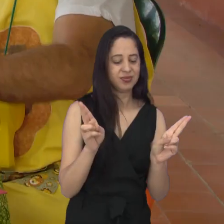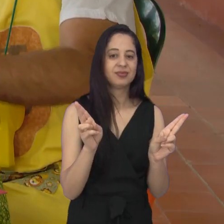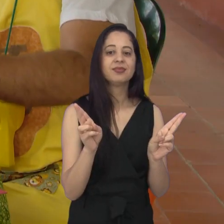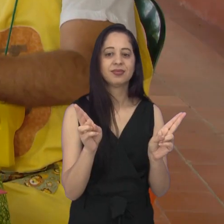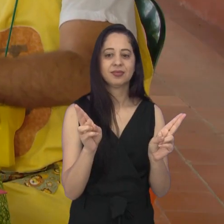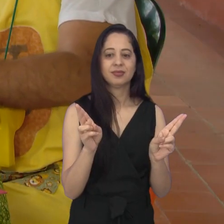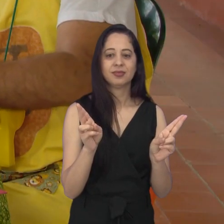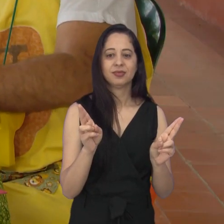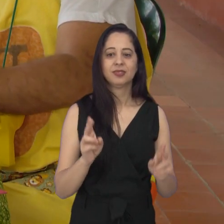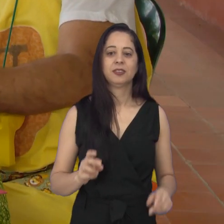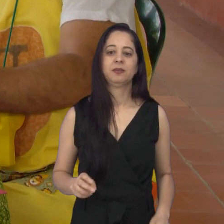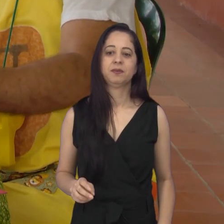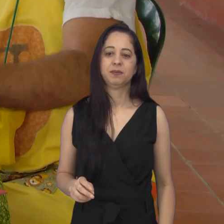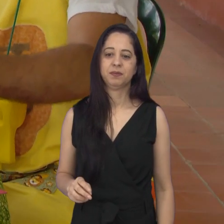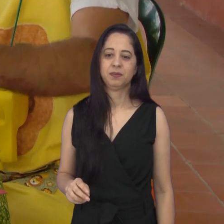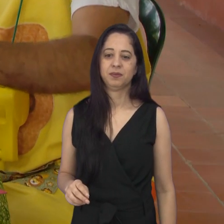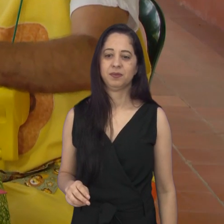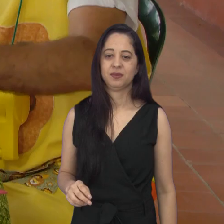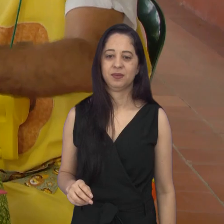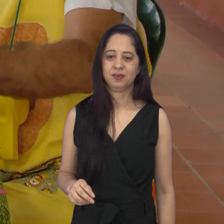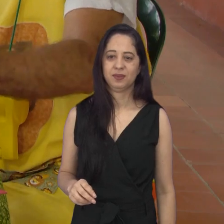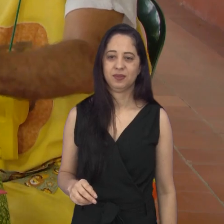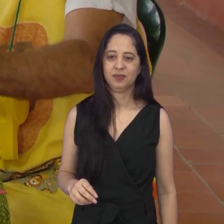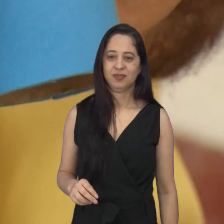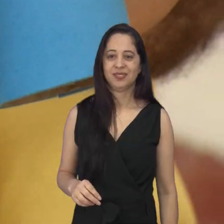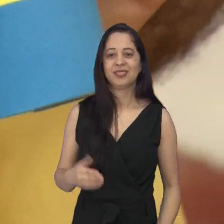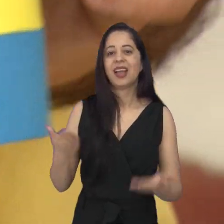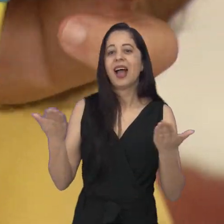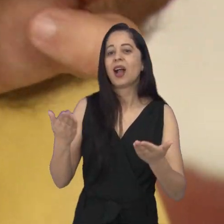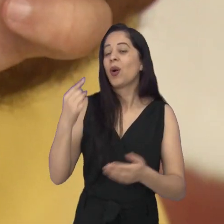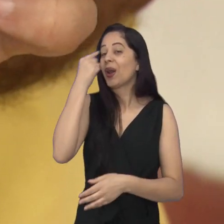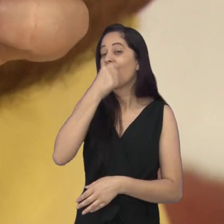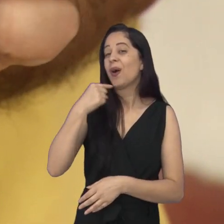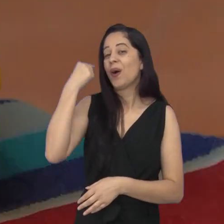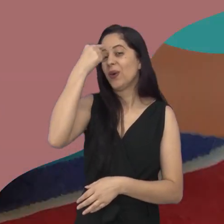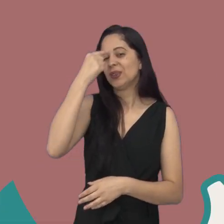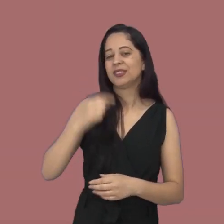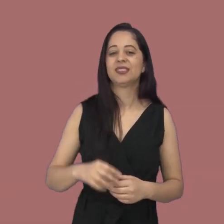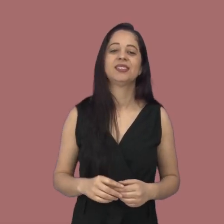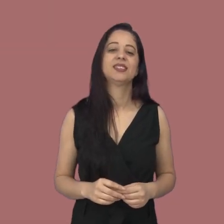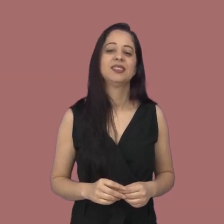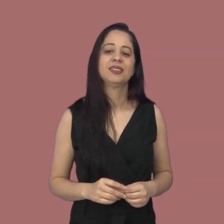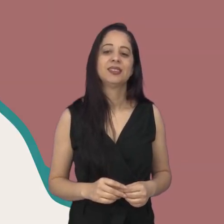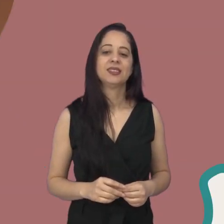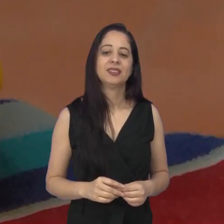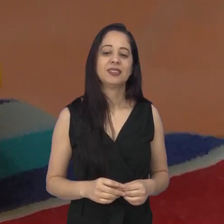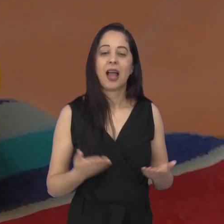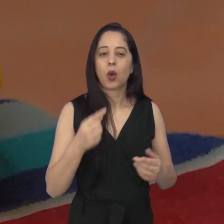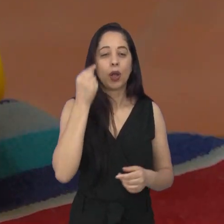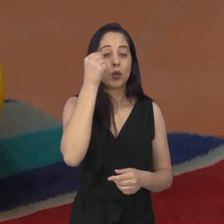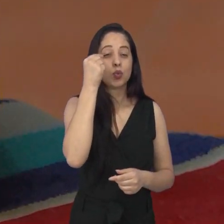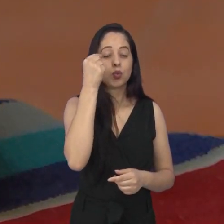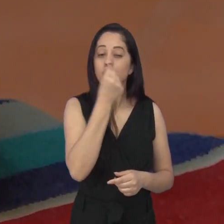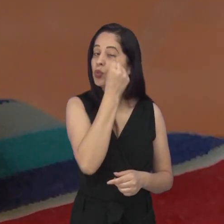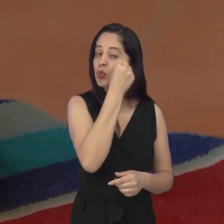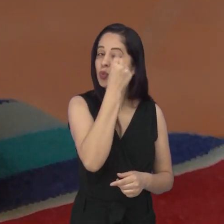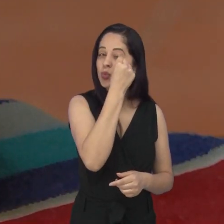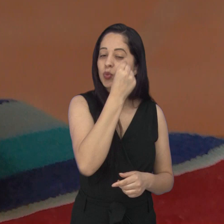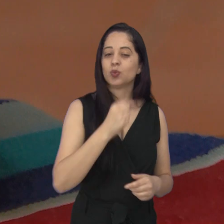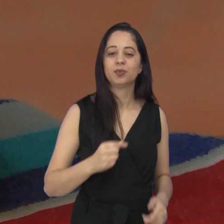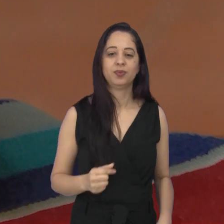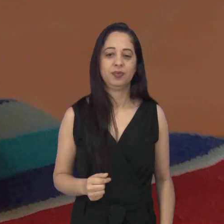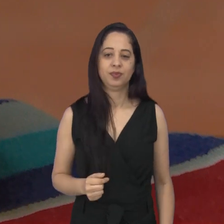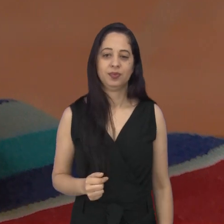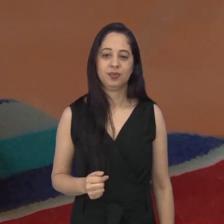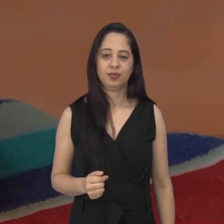pontinhas. Colocando aqui, já sai o rosto dele. Então vamos aqui fazendo aqui o olhinho.